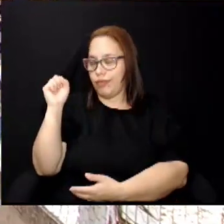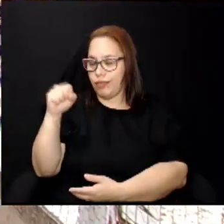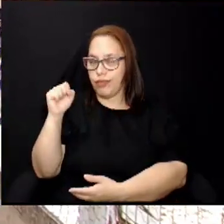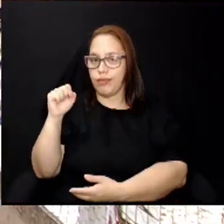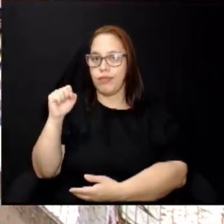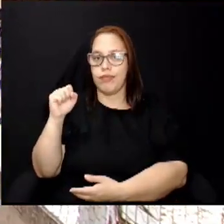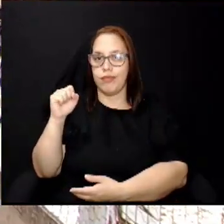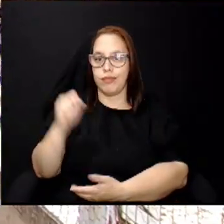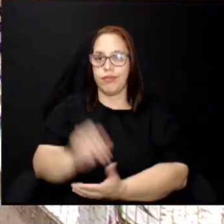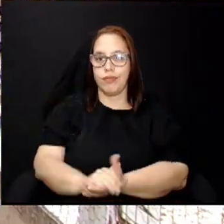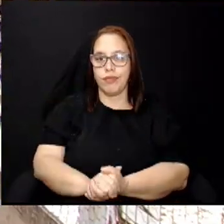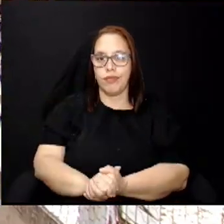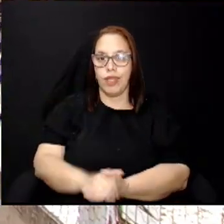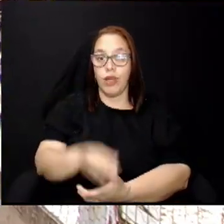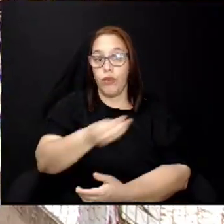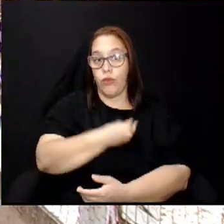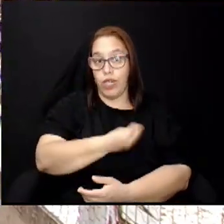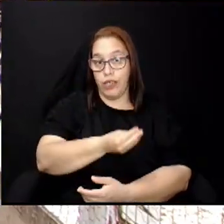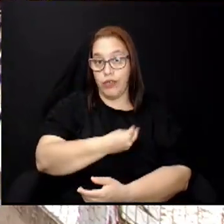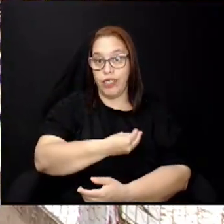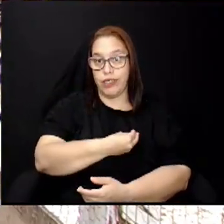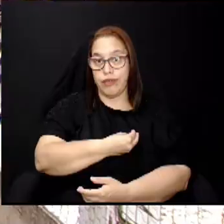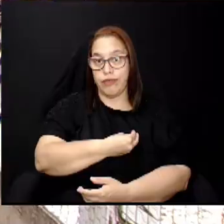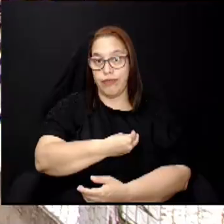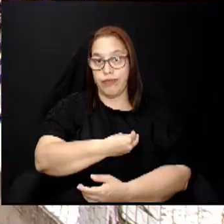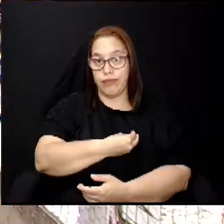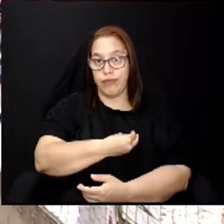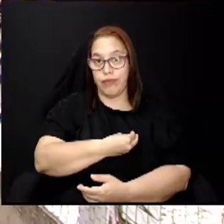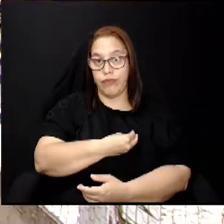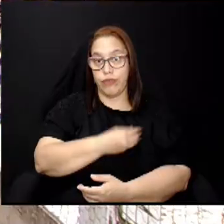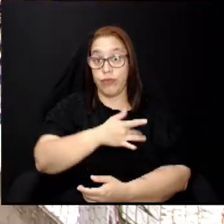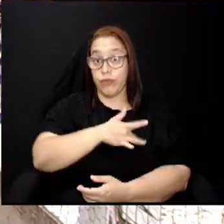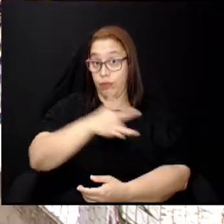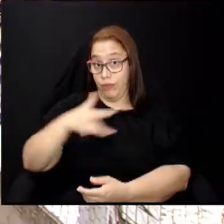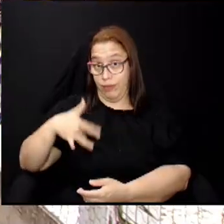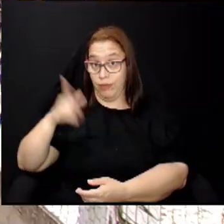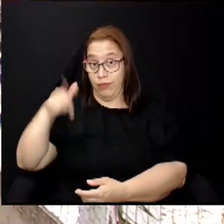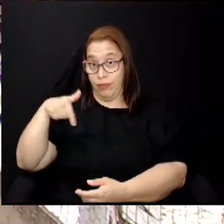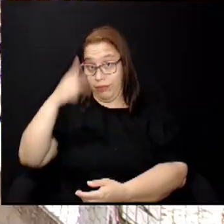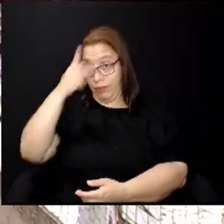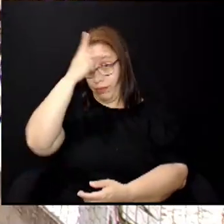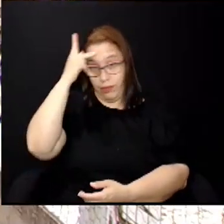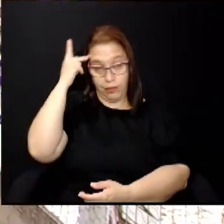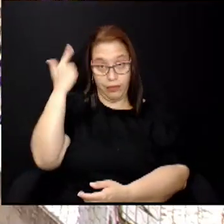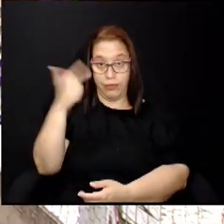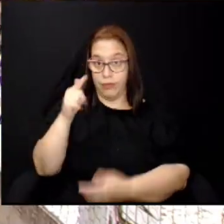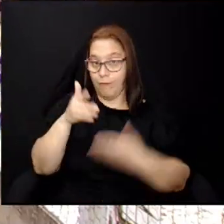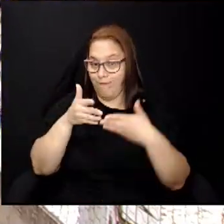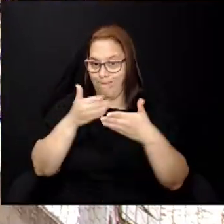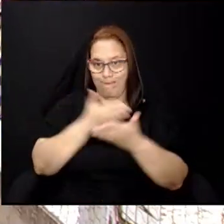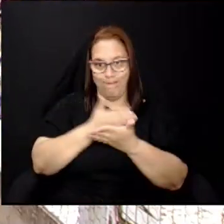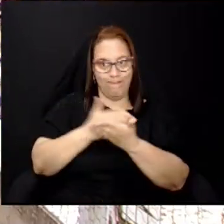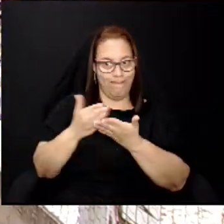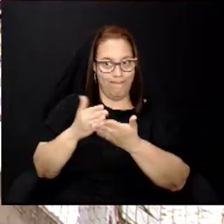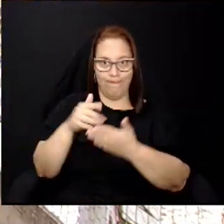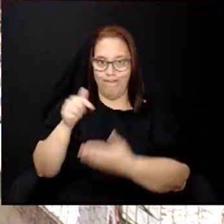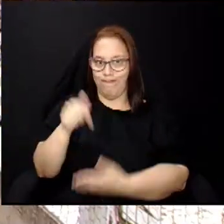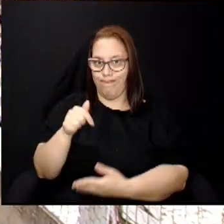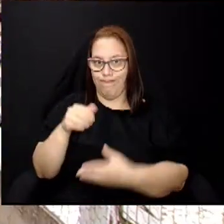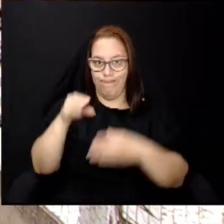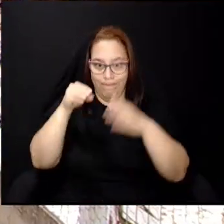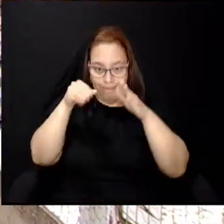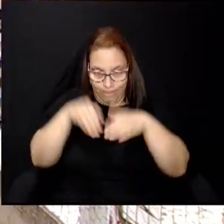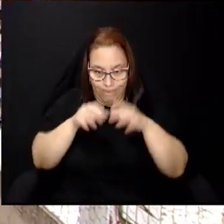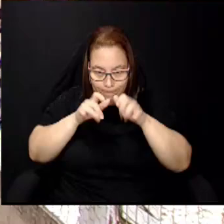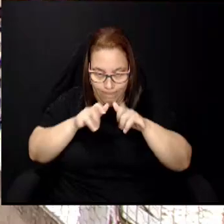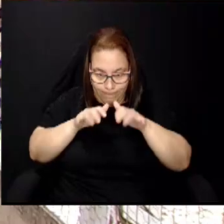levar para a vida, né? Então, se o seu estilo de vida é de uma pessoa que não nasceu para ficar presa a um computador,